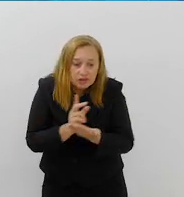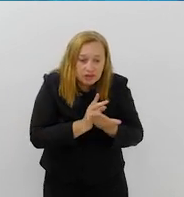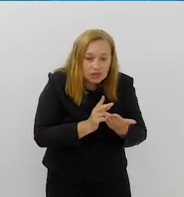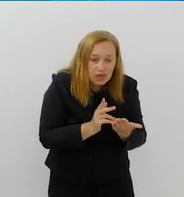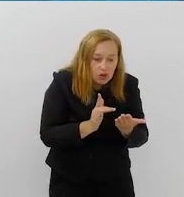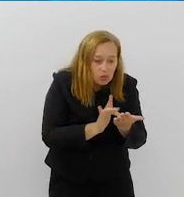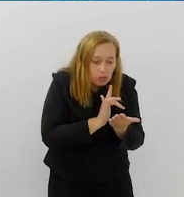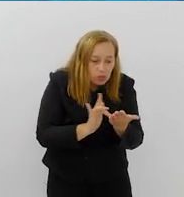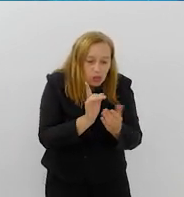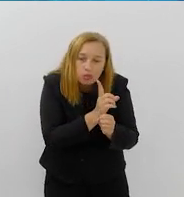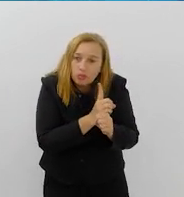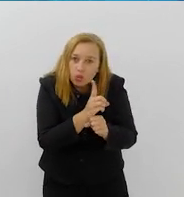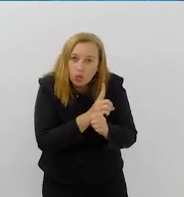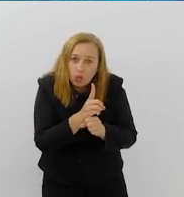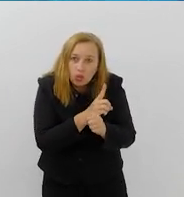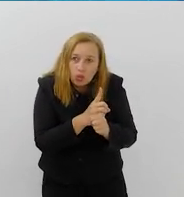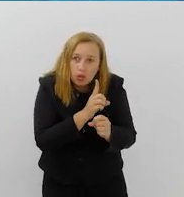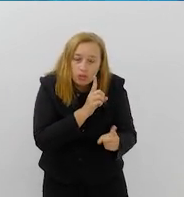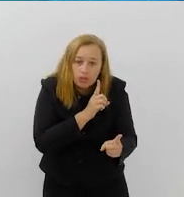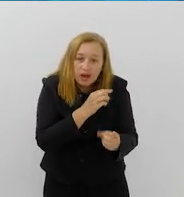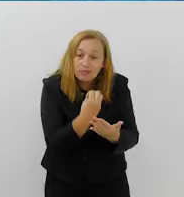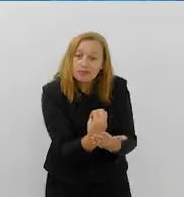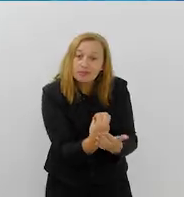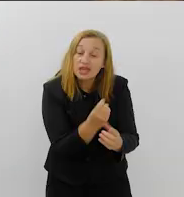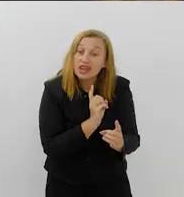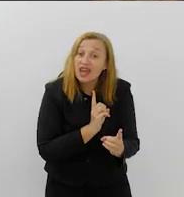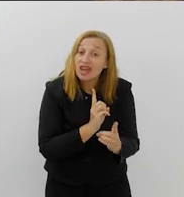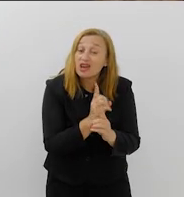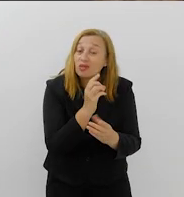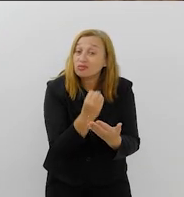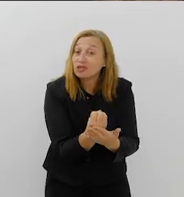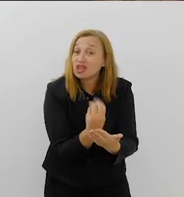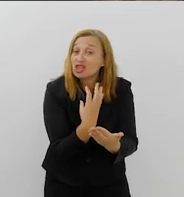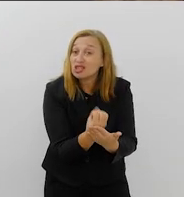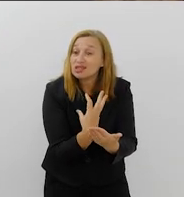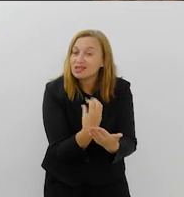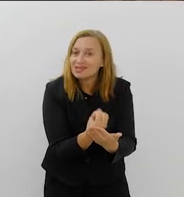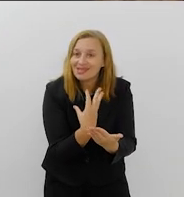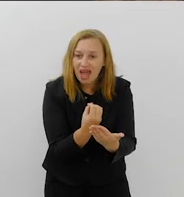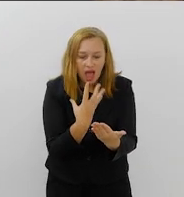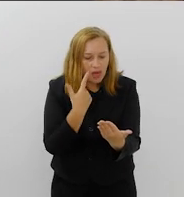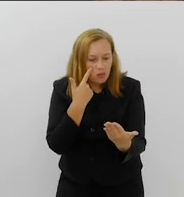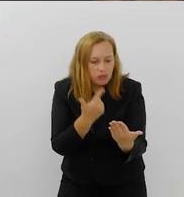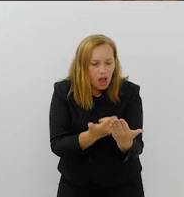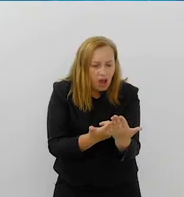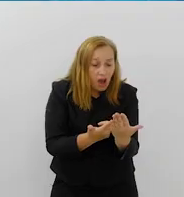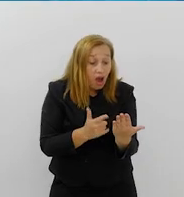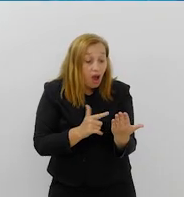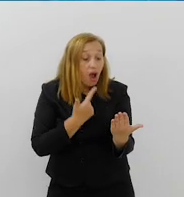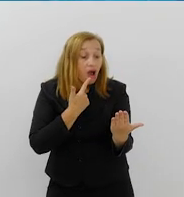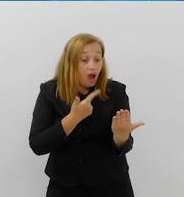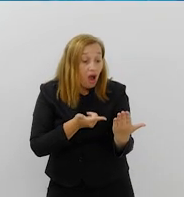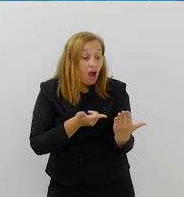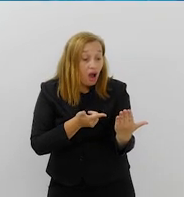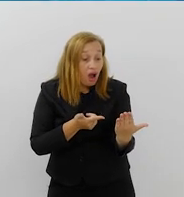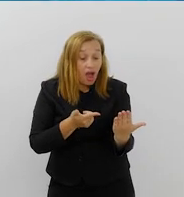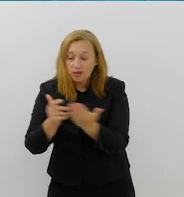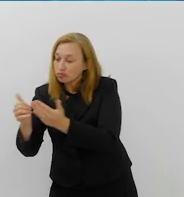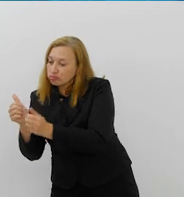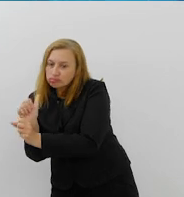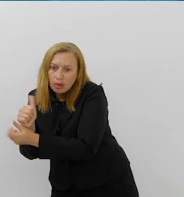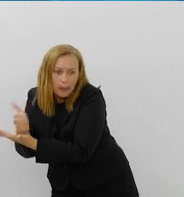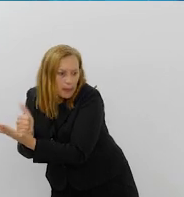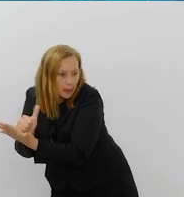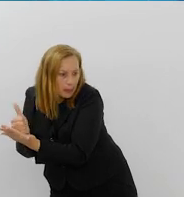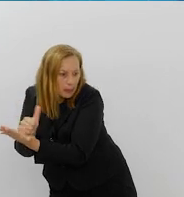estar me ensinando como fazer, eu faço e fui para a fase seguinte. Porque a ideia é essa, né? Não chegar ao ponto deles frear e falar assim,